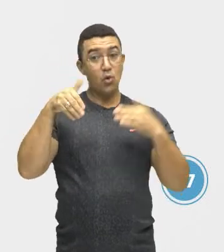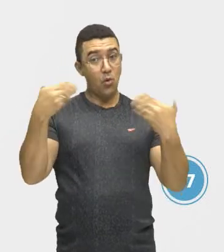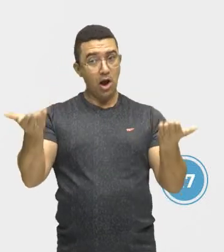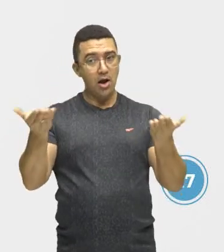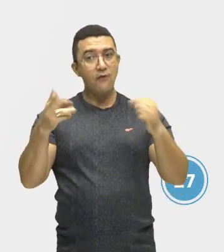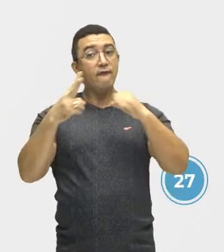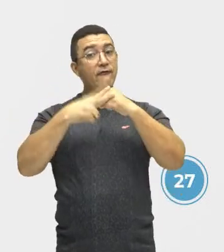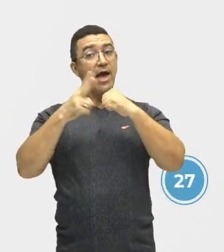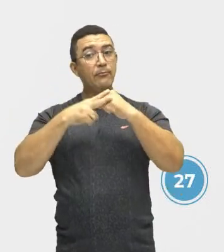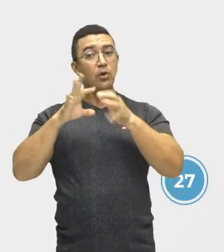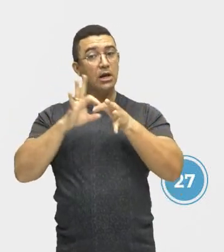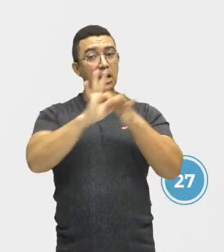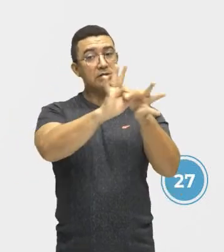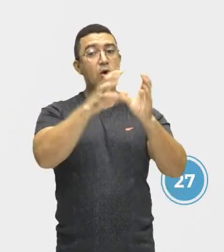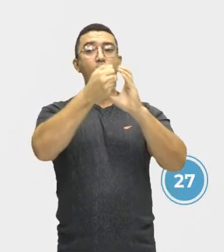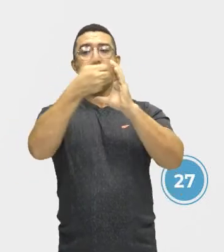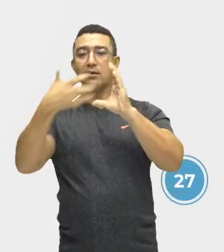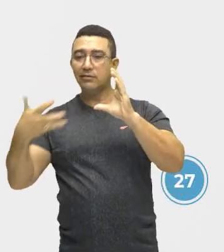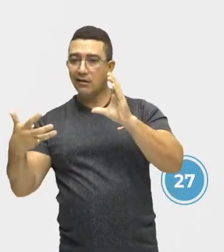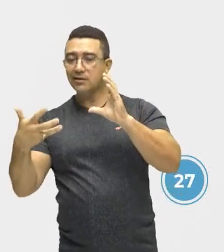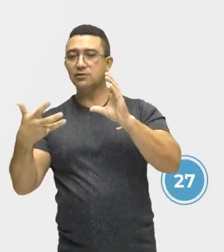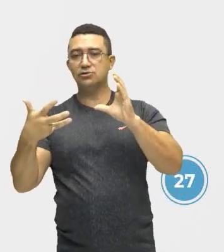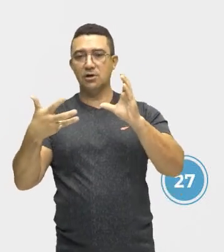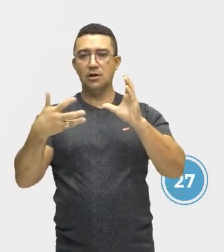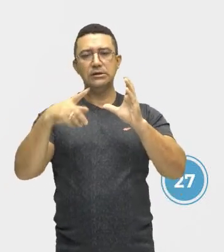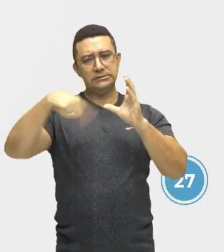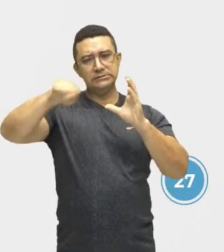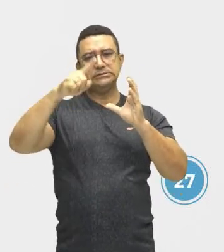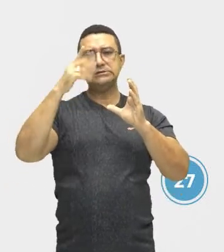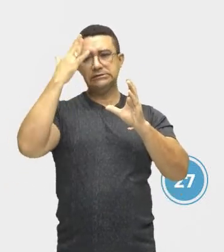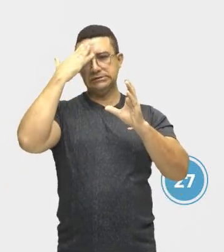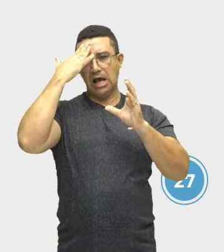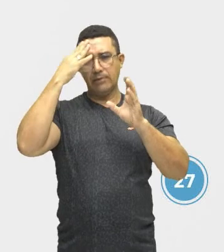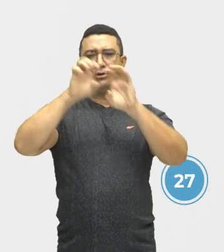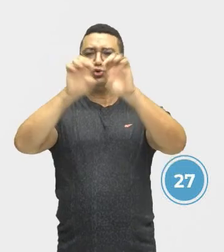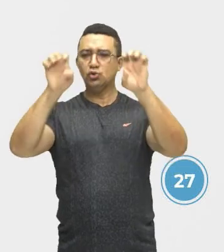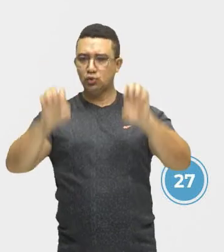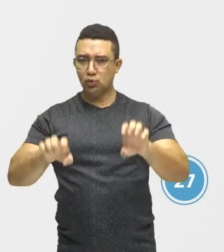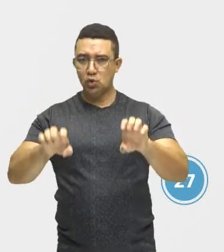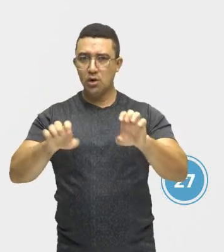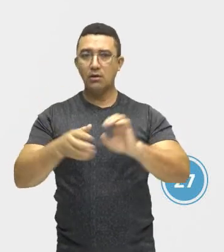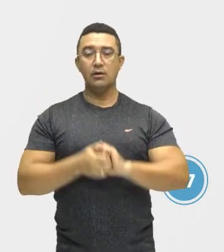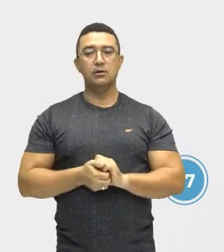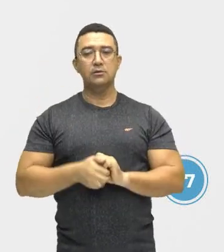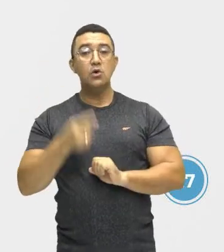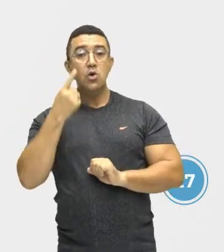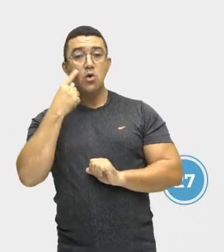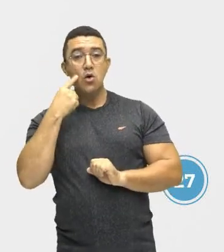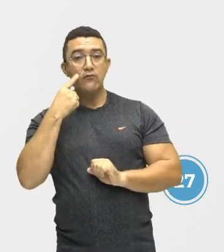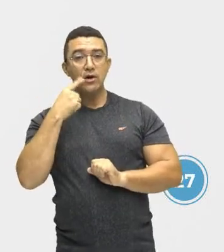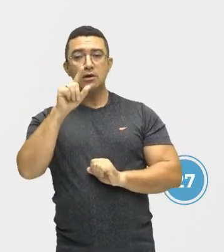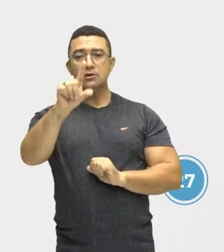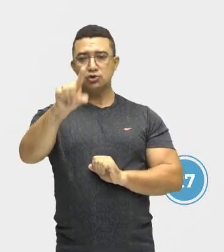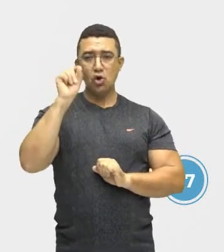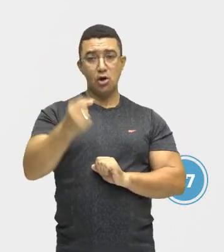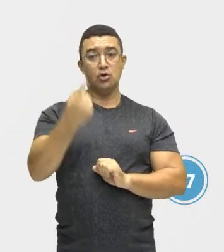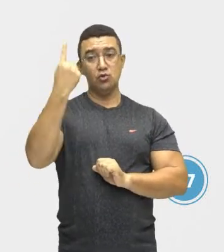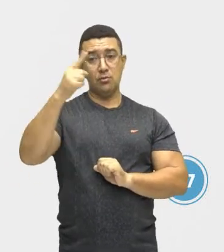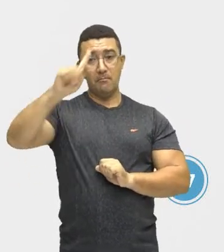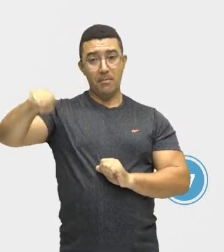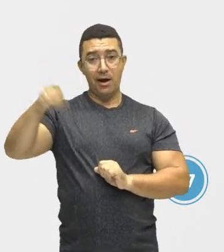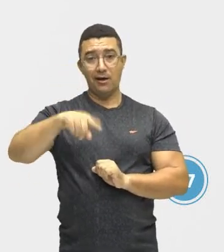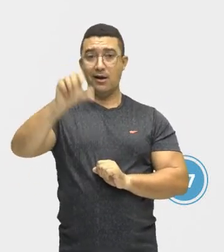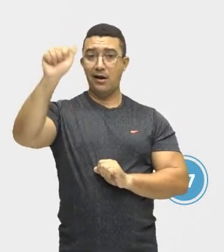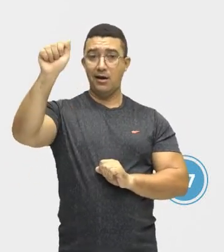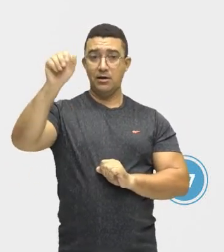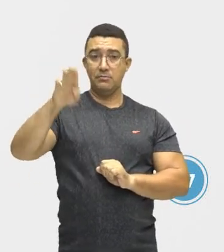ligação, qual as suas características, qual a sua estrutura, e você vai indicar qual